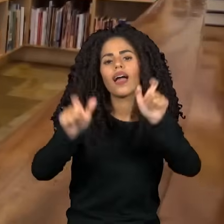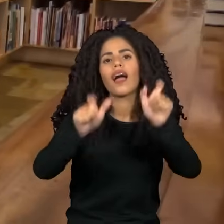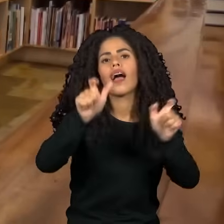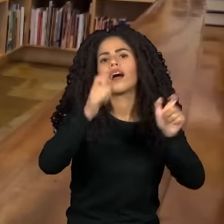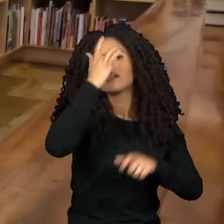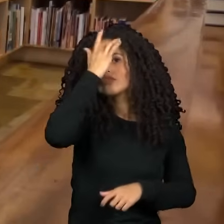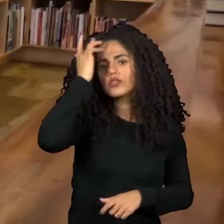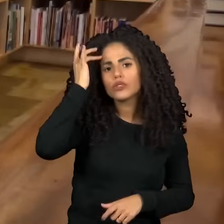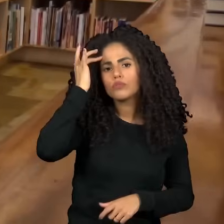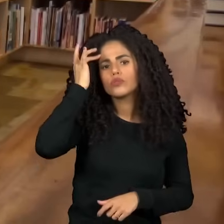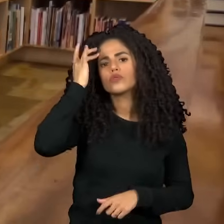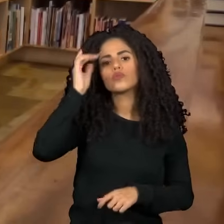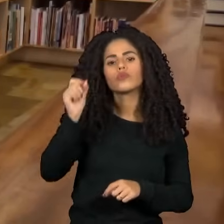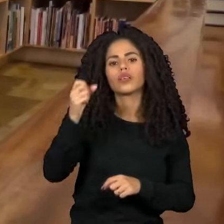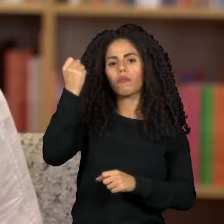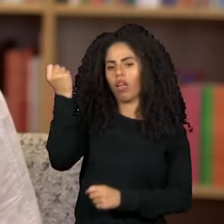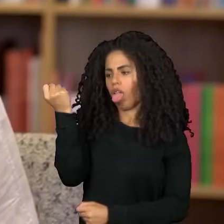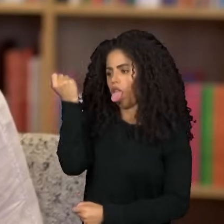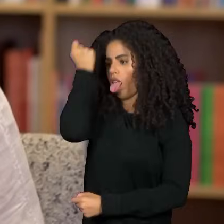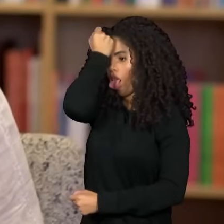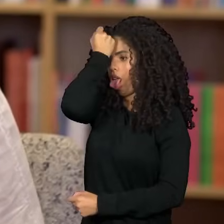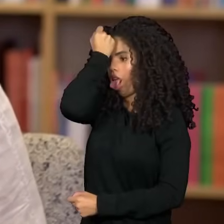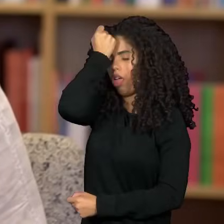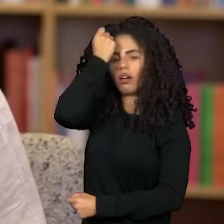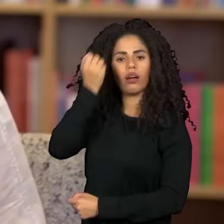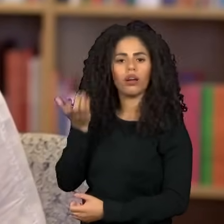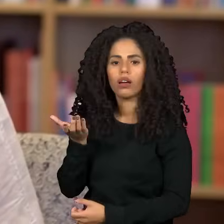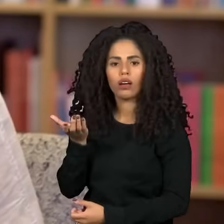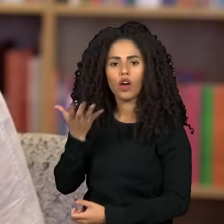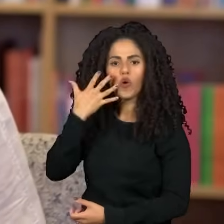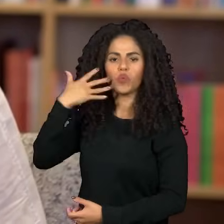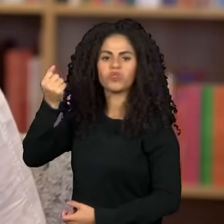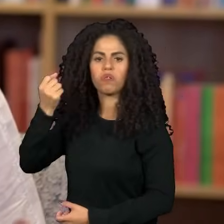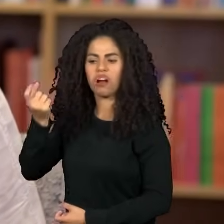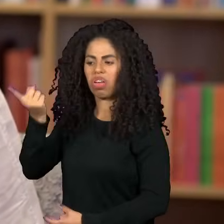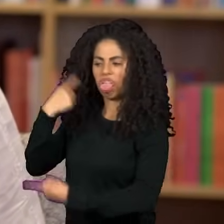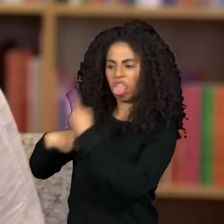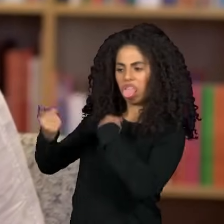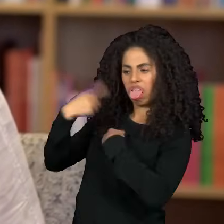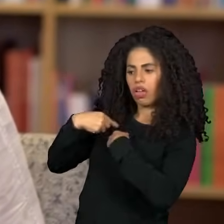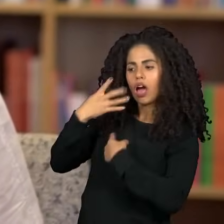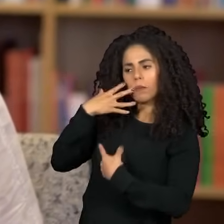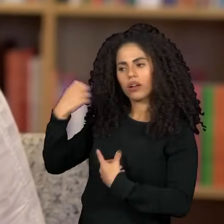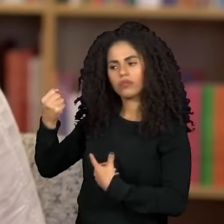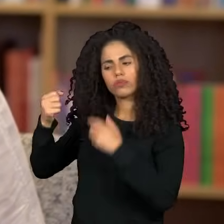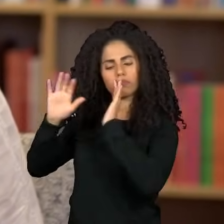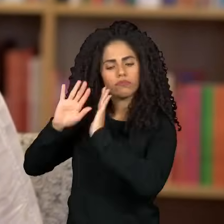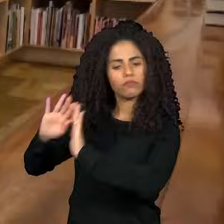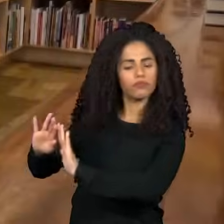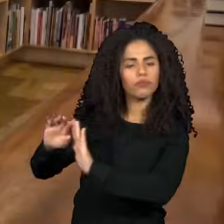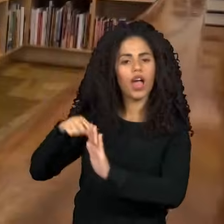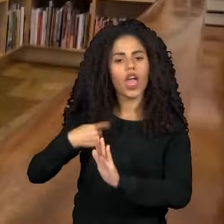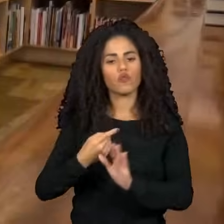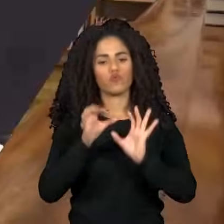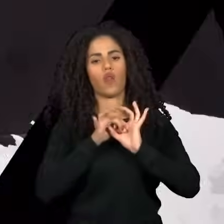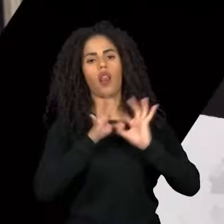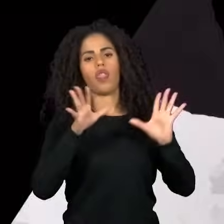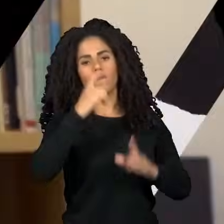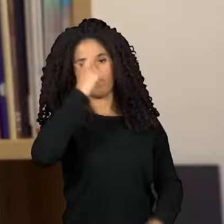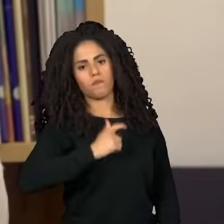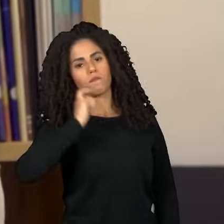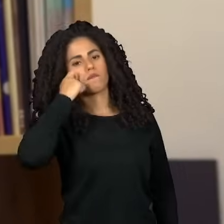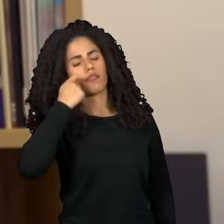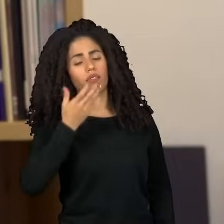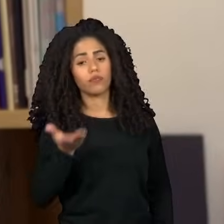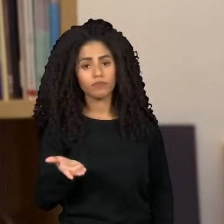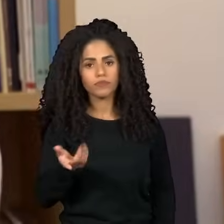deixou ou quem não nos rotulou como gente foram os brancos. Então, de fato, a branquitude precisa se haver com isso e precisa ler esses textos.